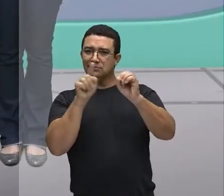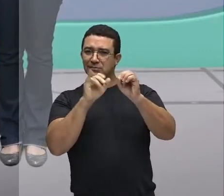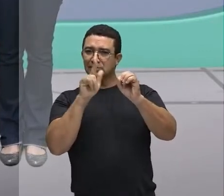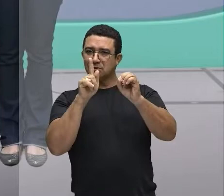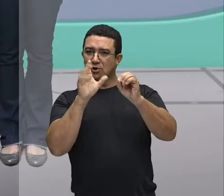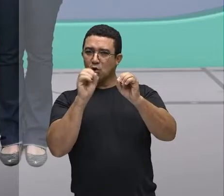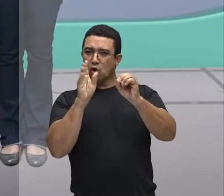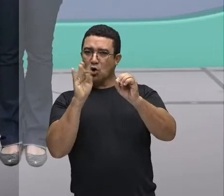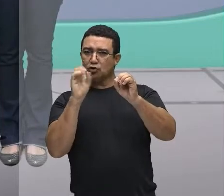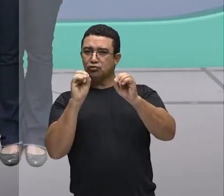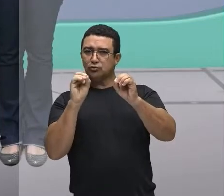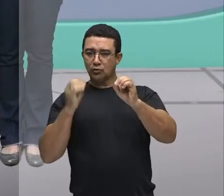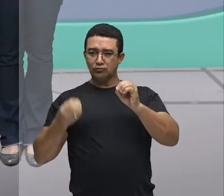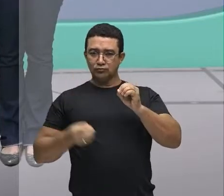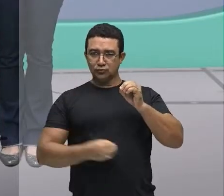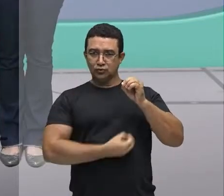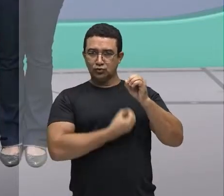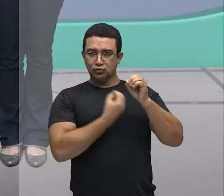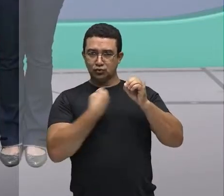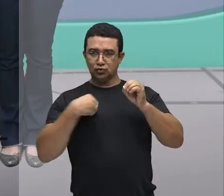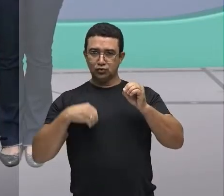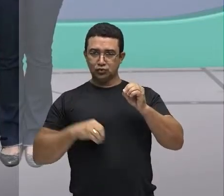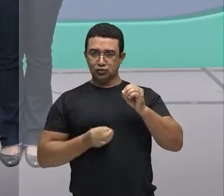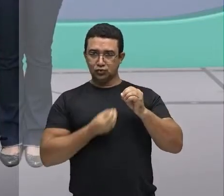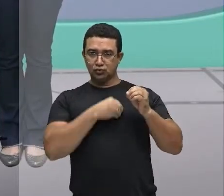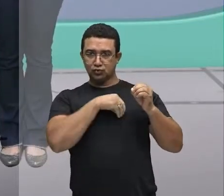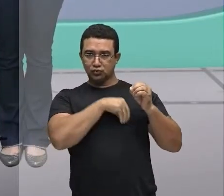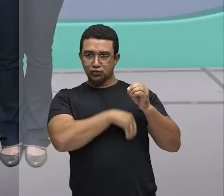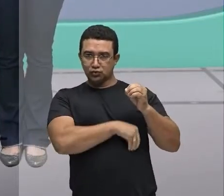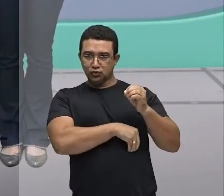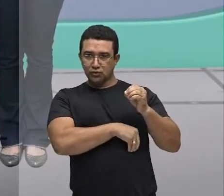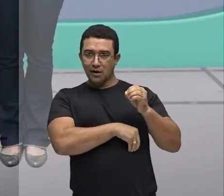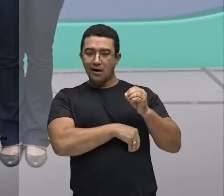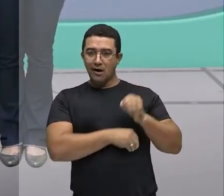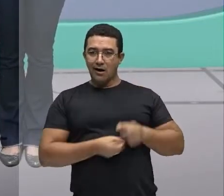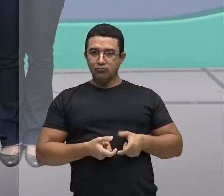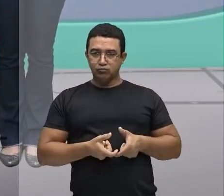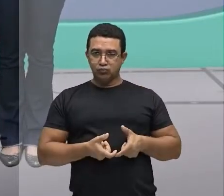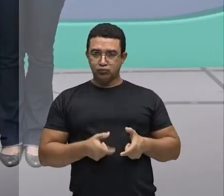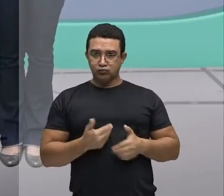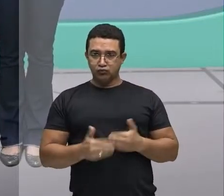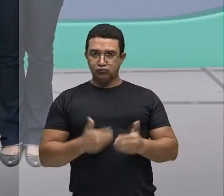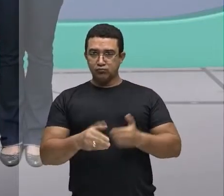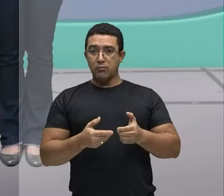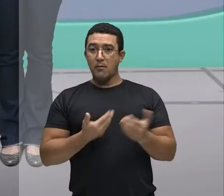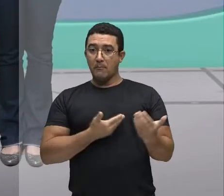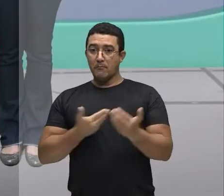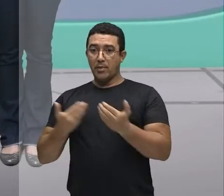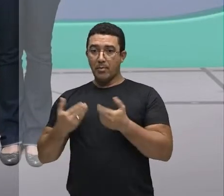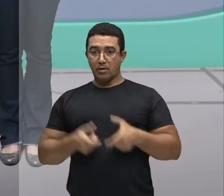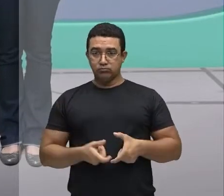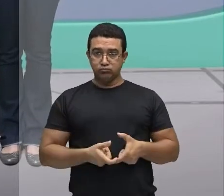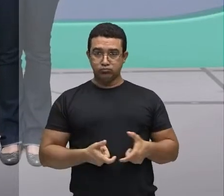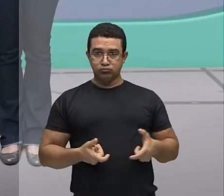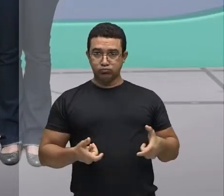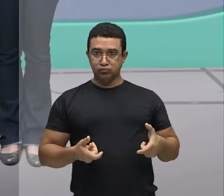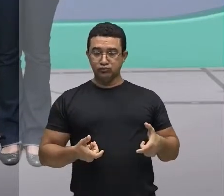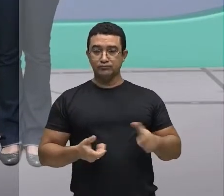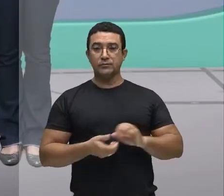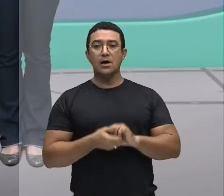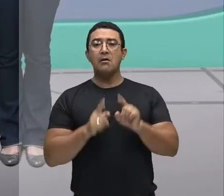que se encheu ali de sangue para recebê-lo. Mas quando não há relação, quando não há fecundação,